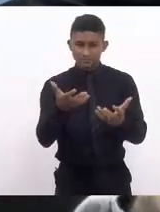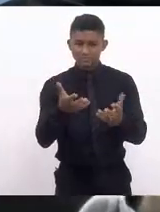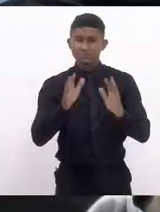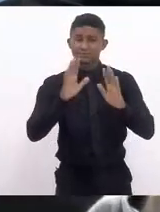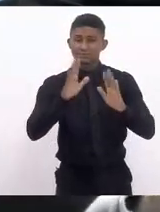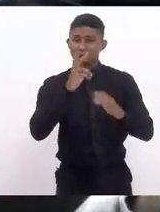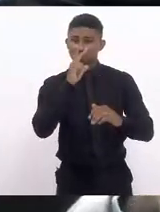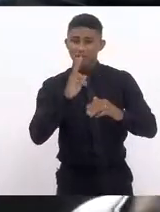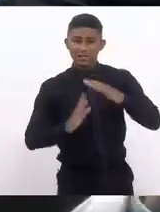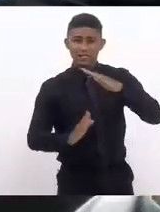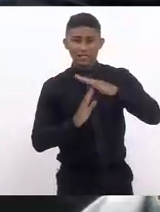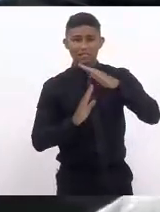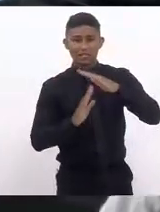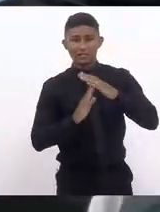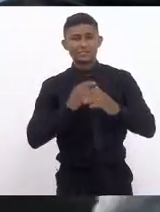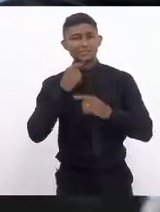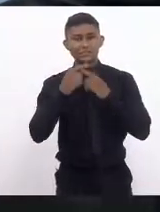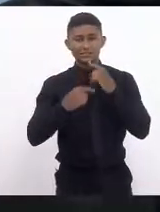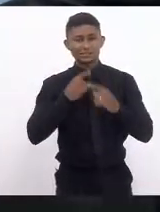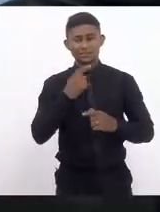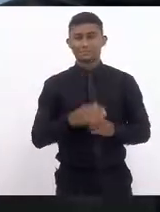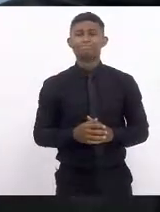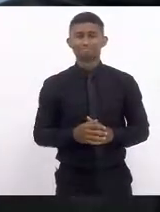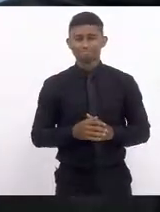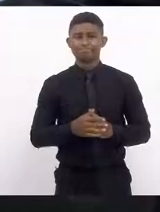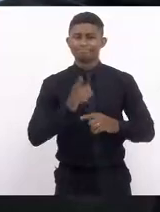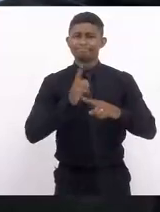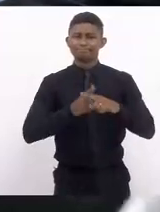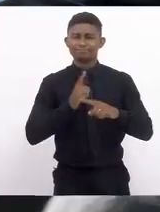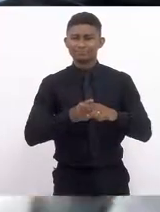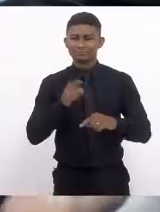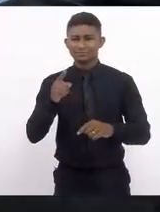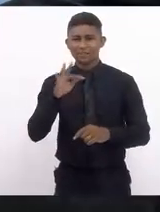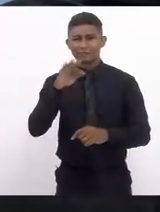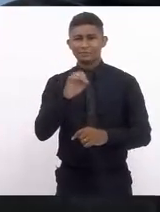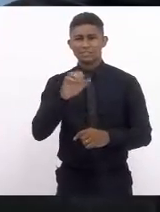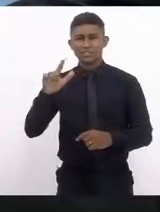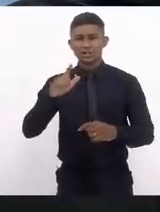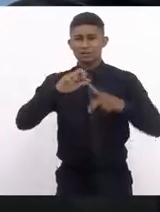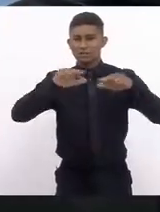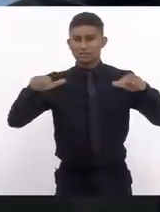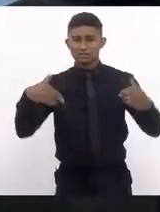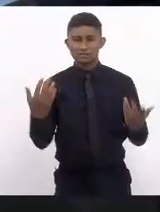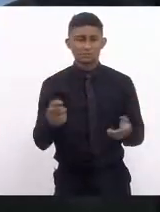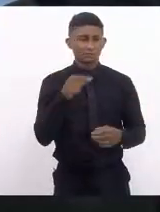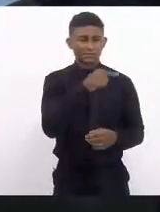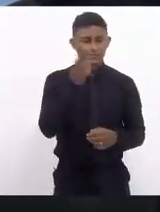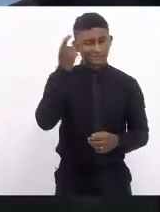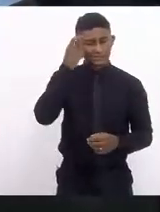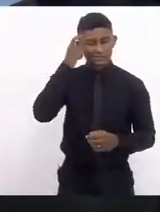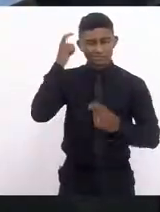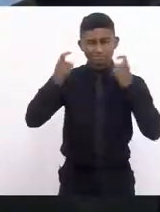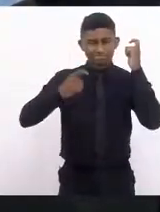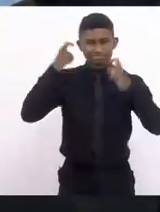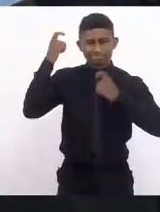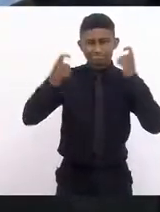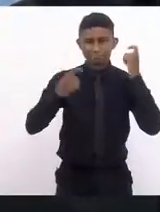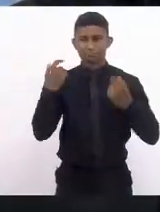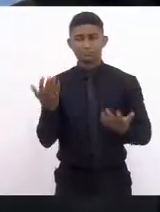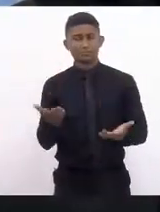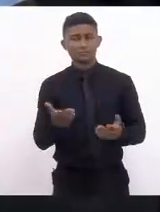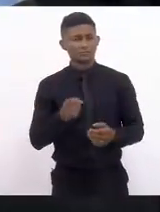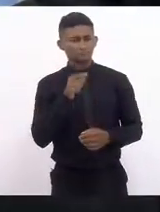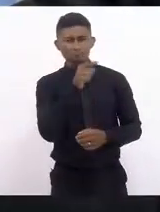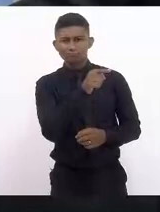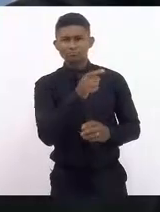uma incapacidade Clara a em relação ao regime de recuperação fiscal e esse é um temor que ele pensa Deputado Rodrigo Amorim não houve